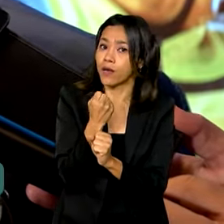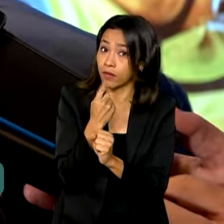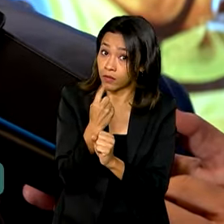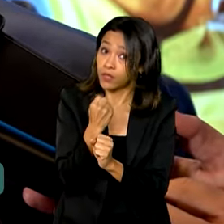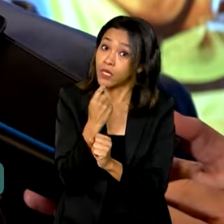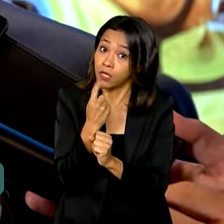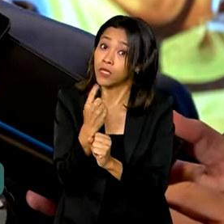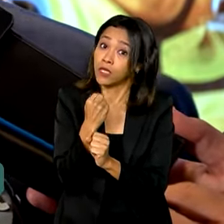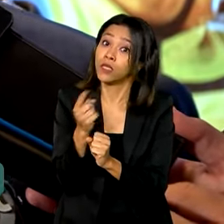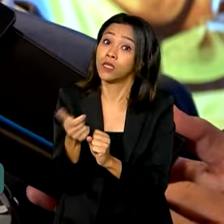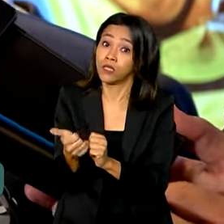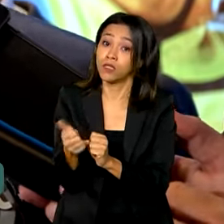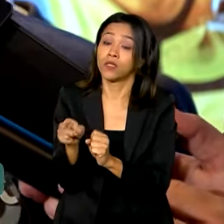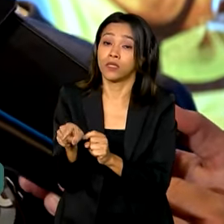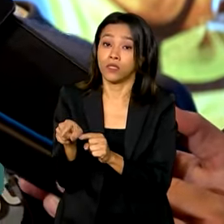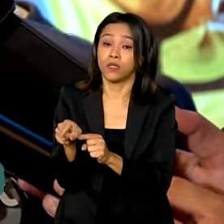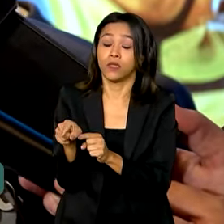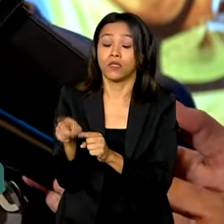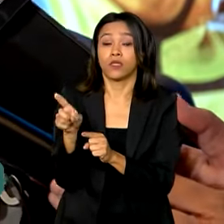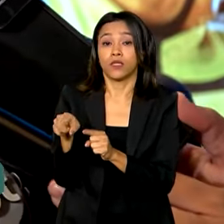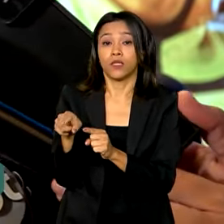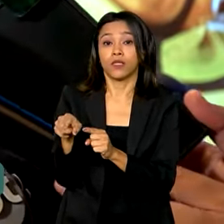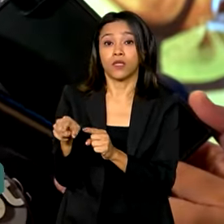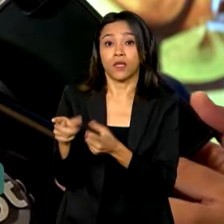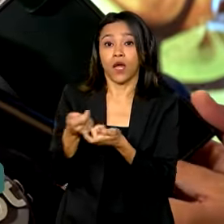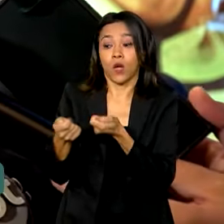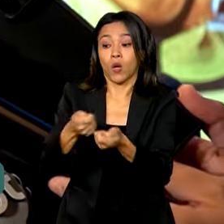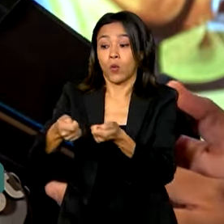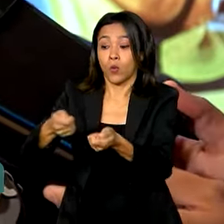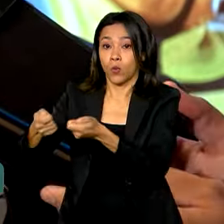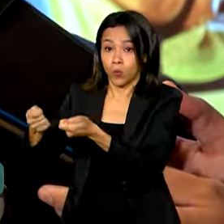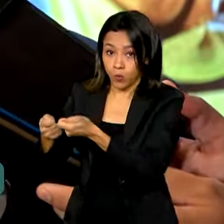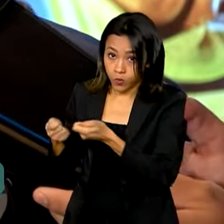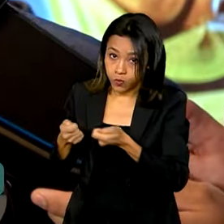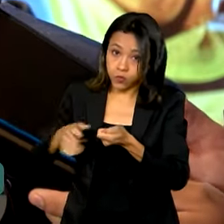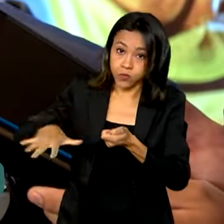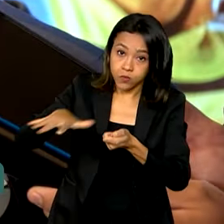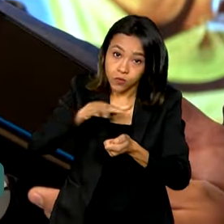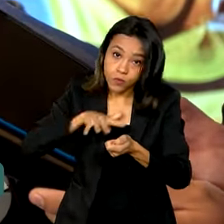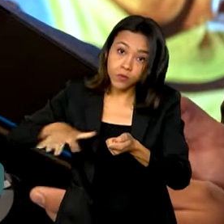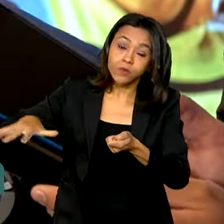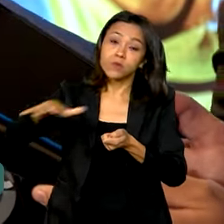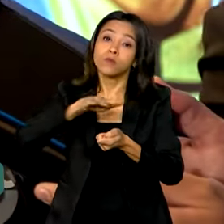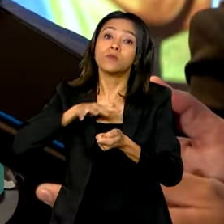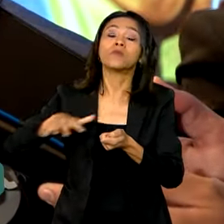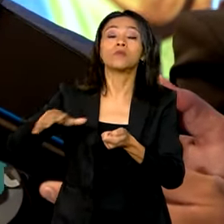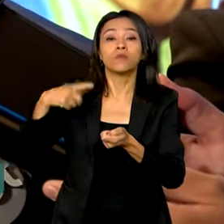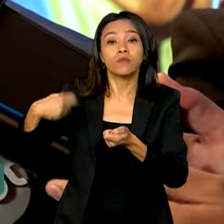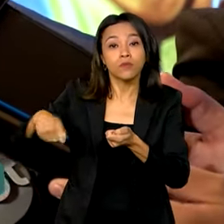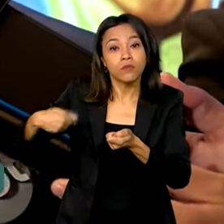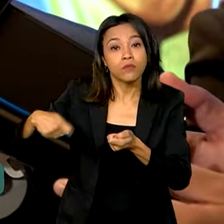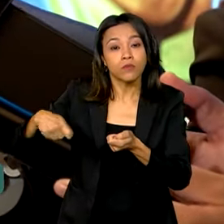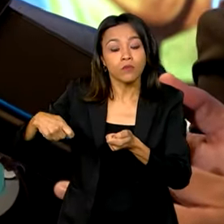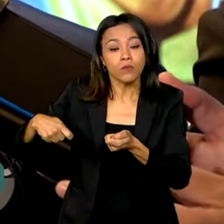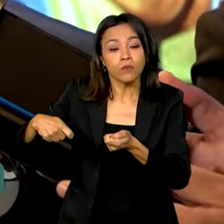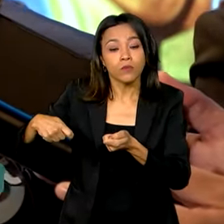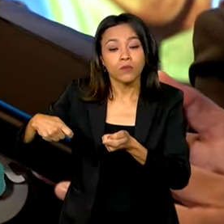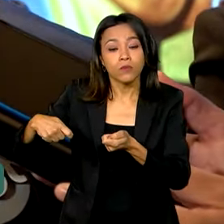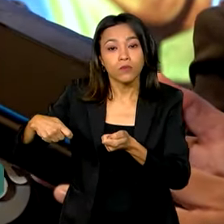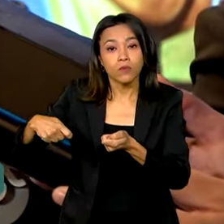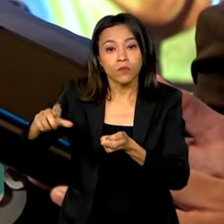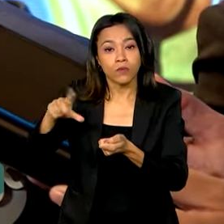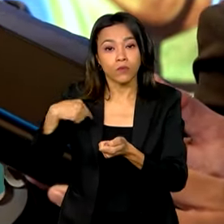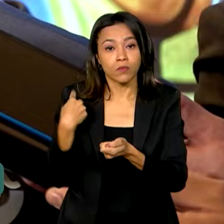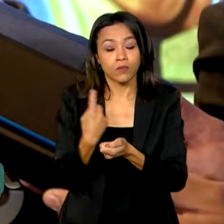extremamente vigorosa, com recursos que são recursos suficientes à necessidade de socorro do setor, e nós